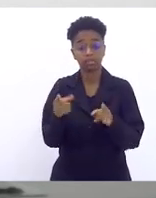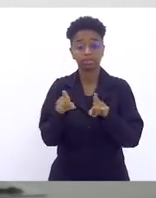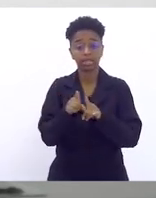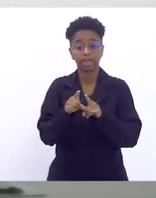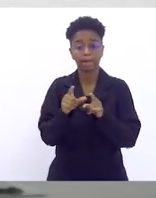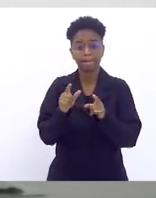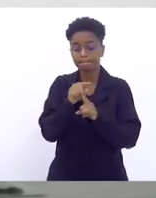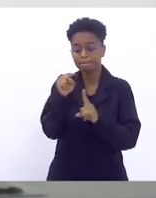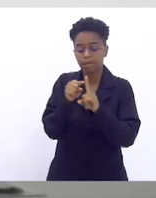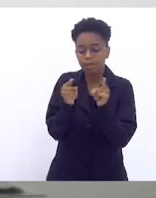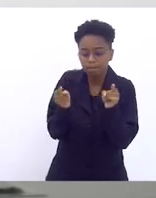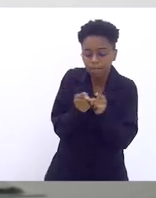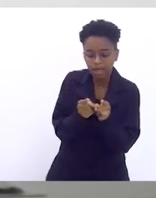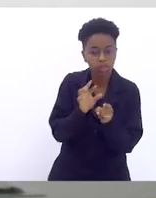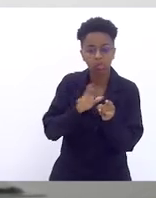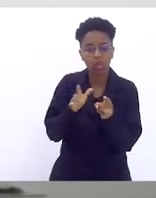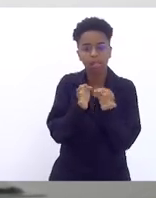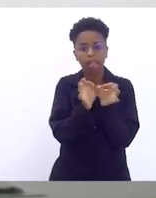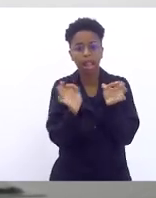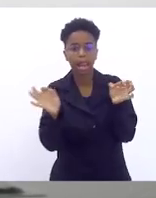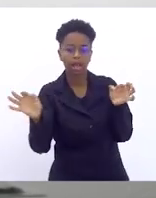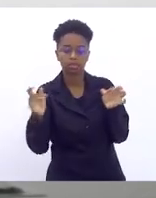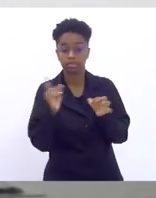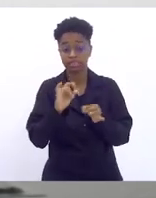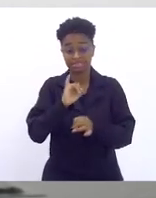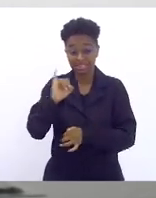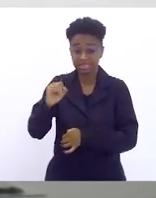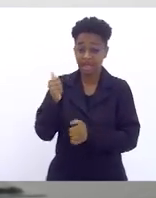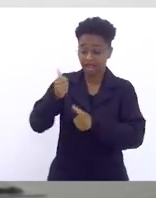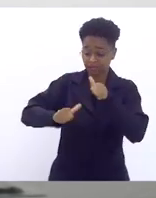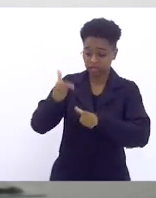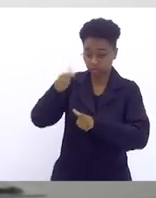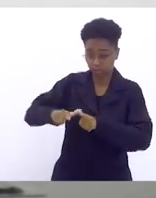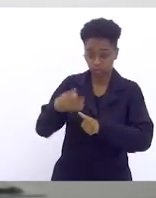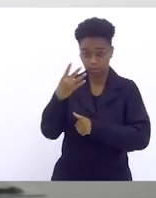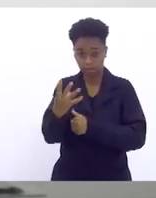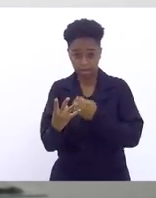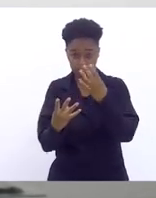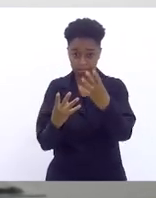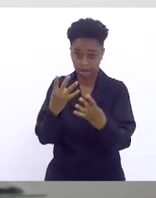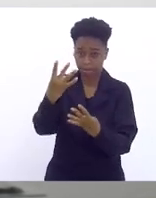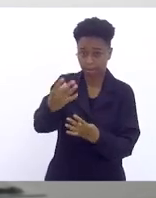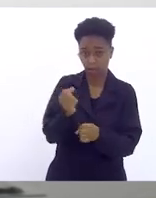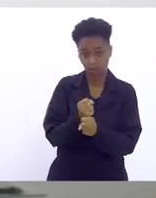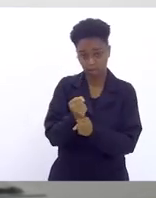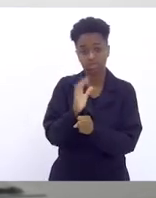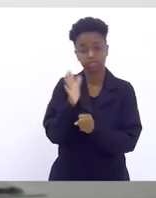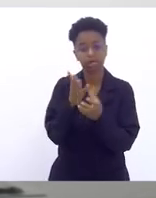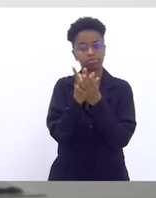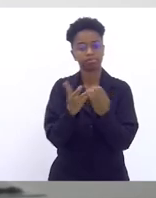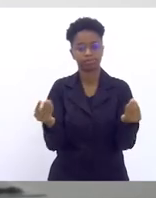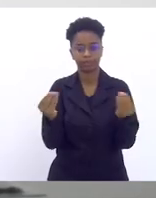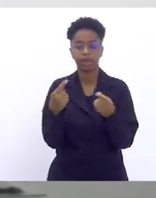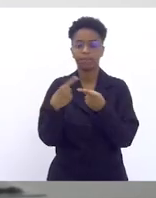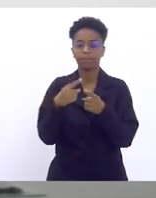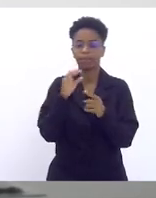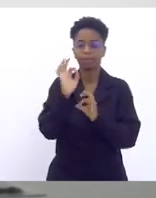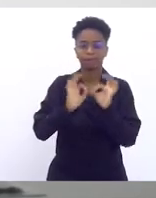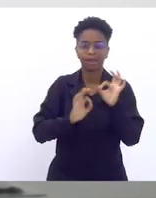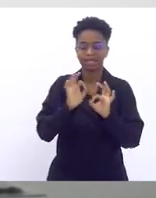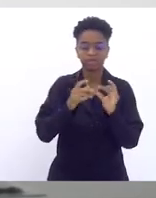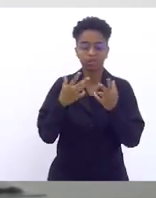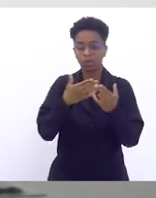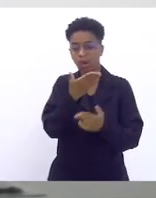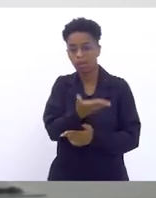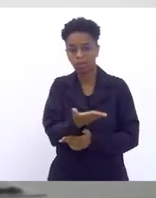metas e não metas estendidas a gente vai fazer uma nova reavaliação de quatro em quatro anos isso já se desfaz assim um planejamento desse tamanho a gente